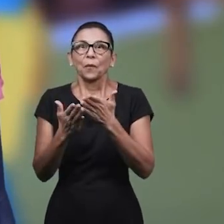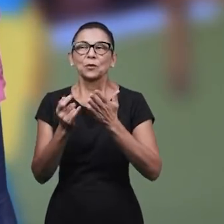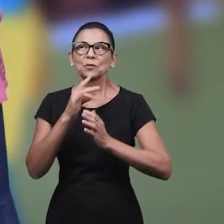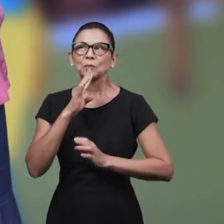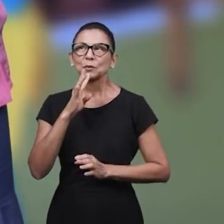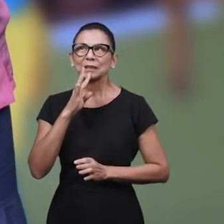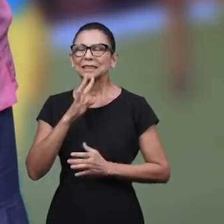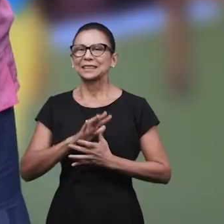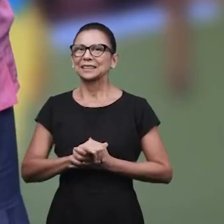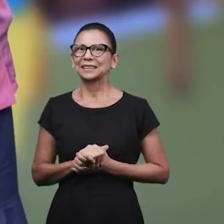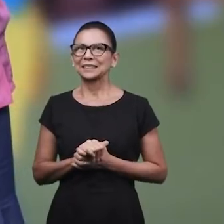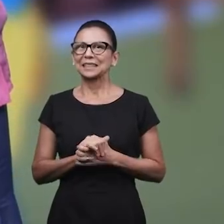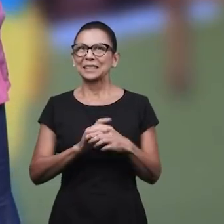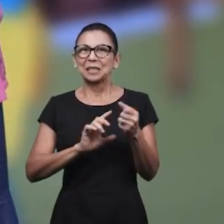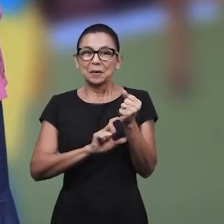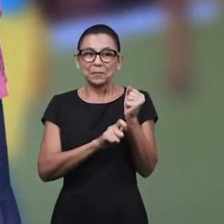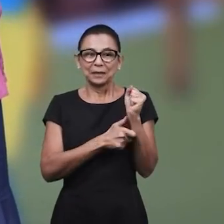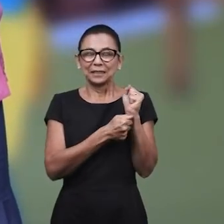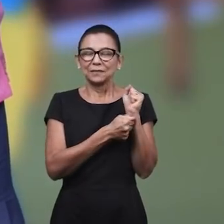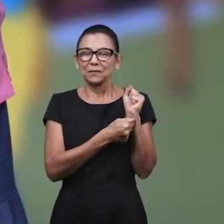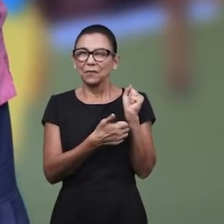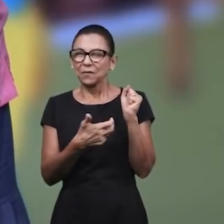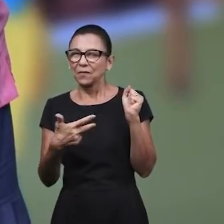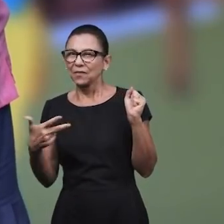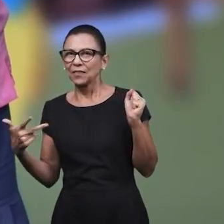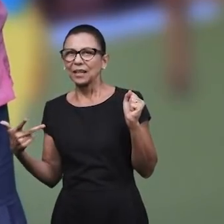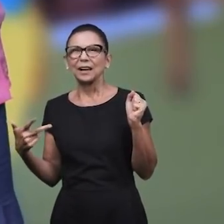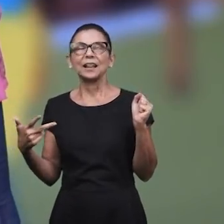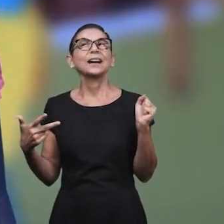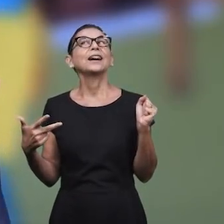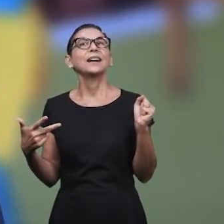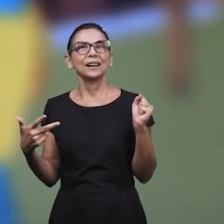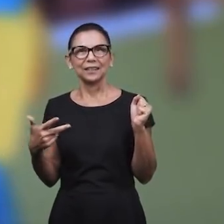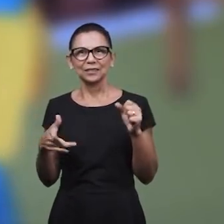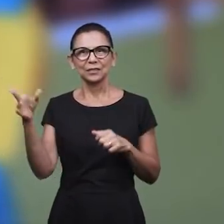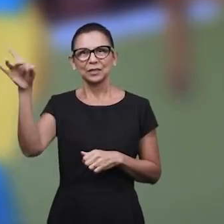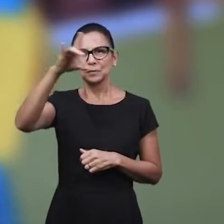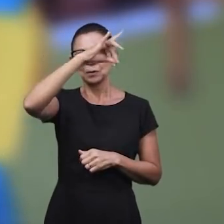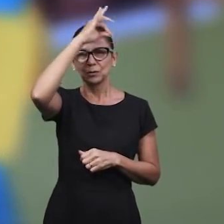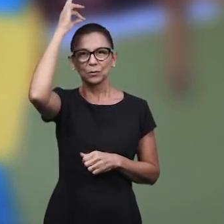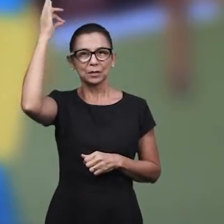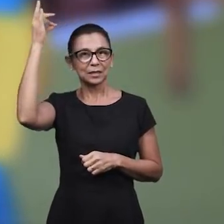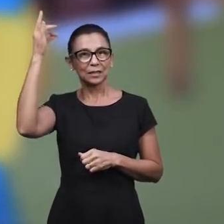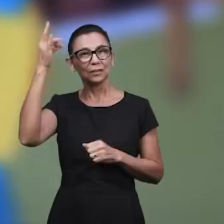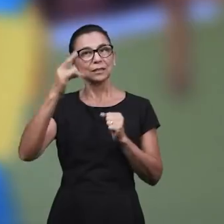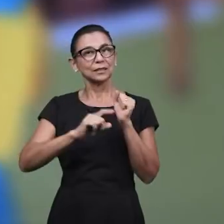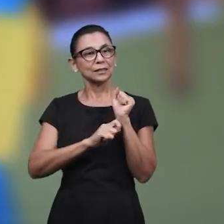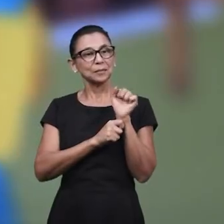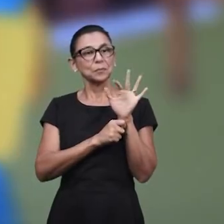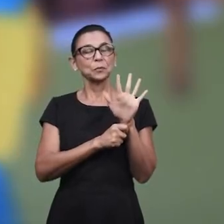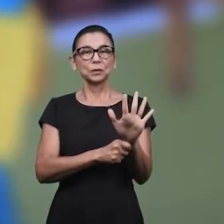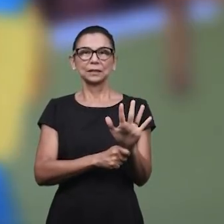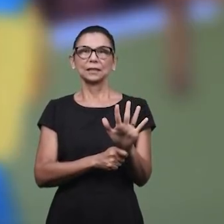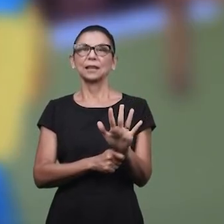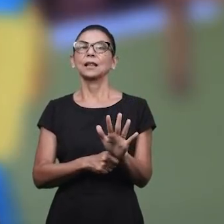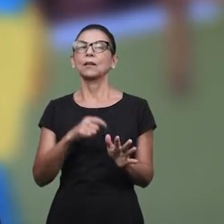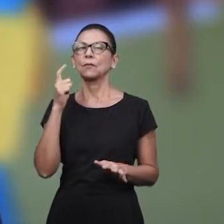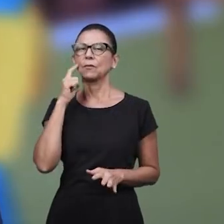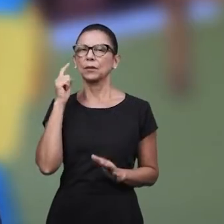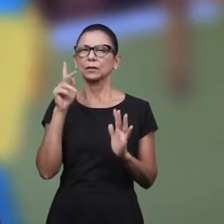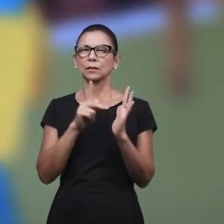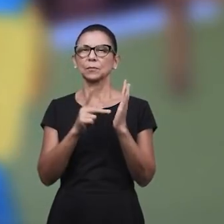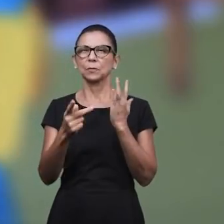vamos conhecer mais os mistérios, os segredos que o Espírito Santo quer nos revelar através da parábola